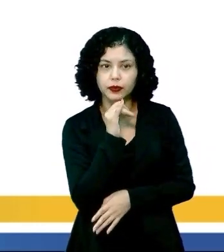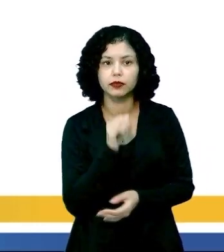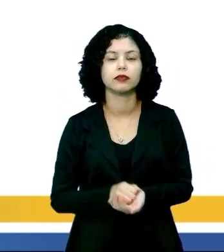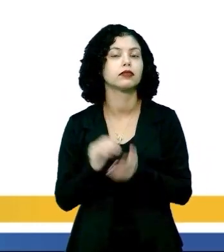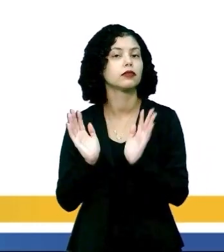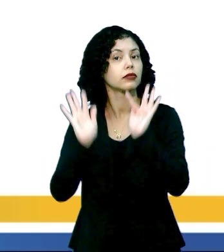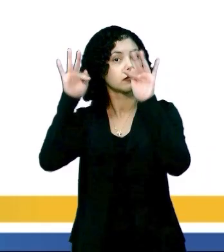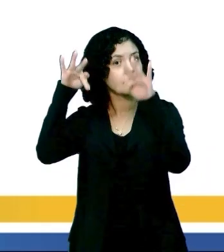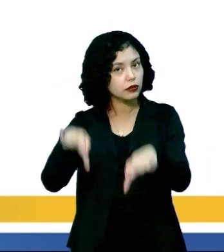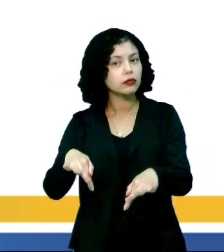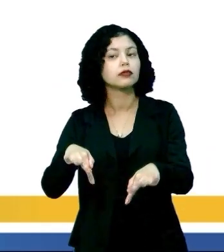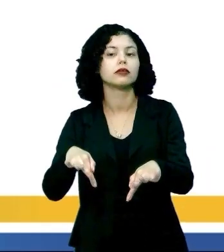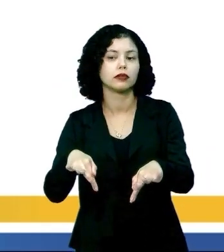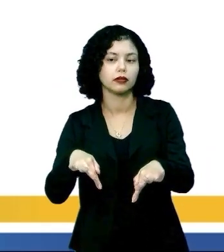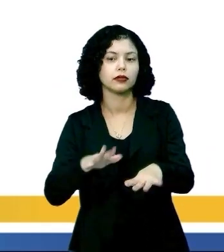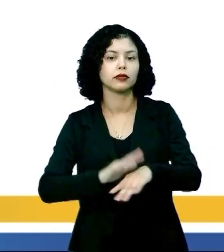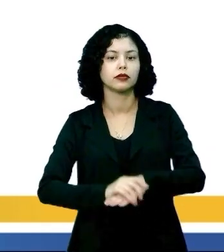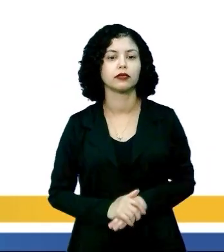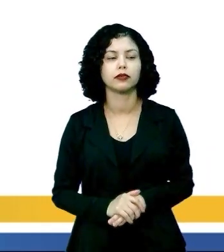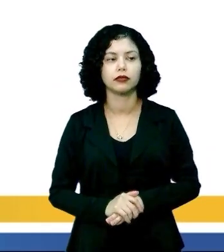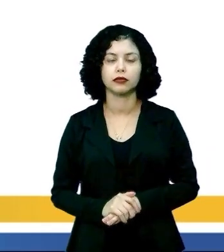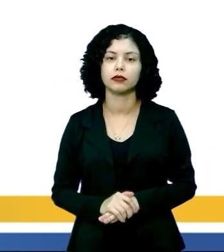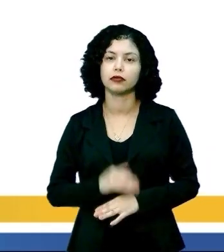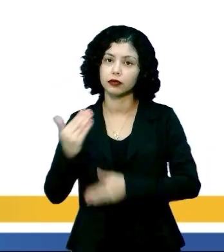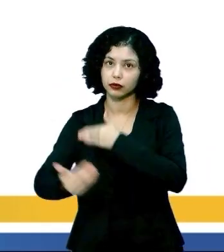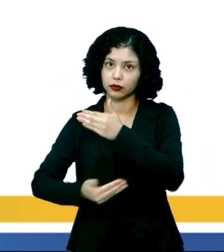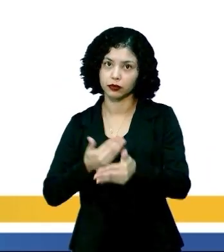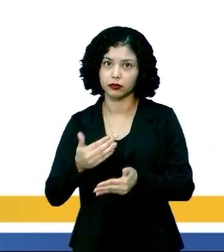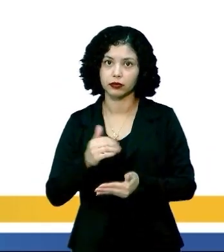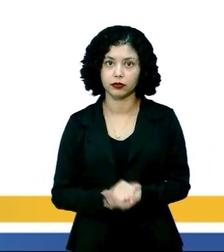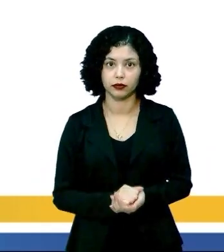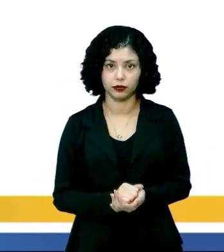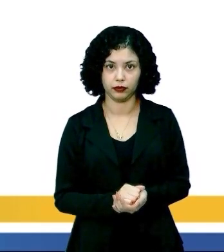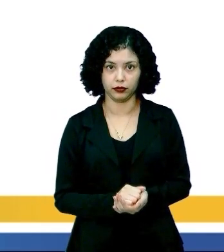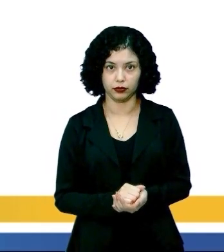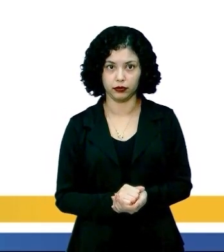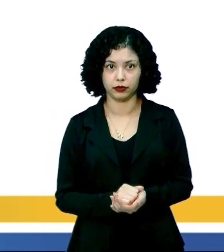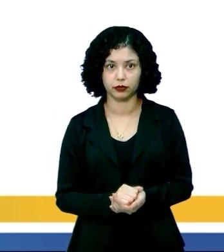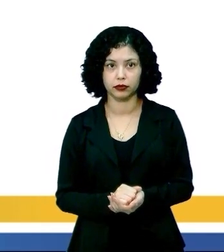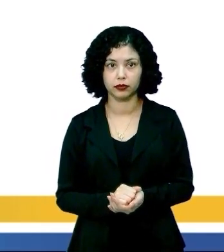e exemplos para comprovar e eu concluo o meu desenvolvimento.